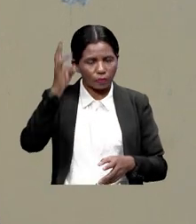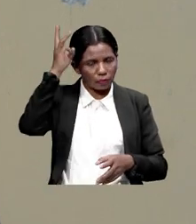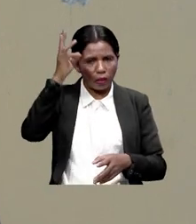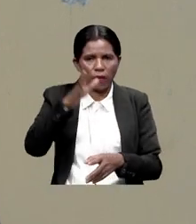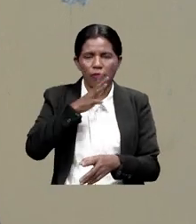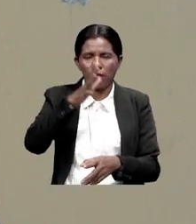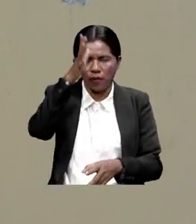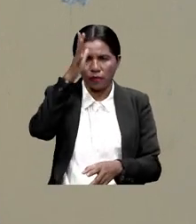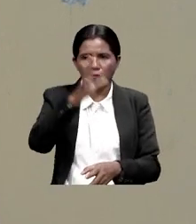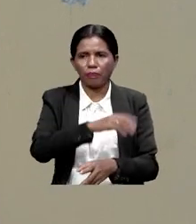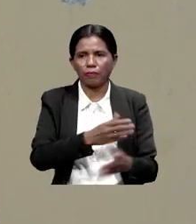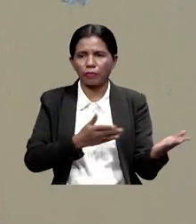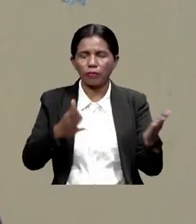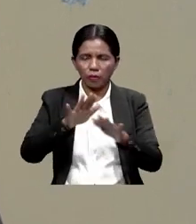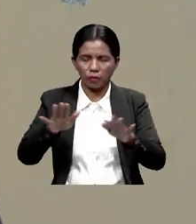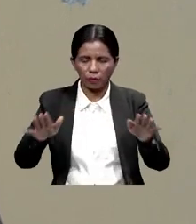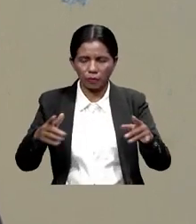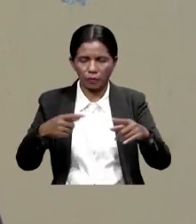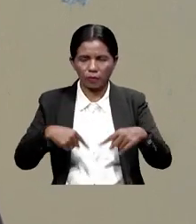amanian, se lori ki kuhan sira ba,